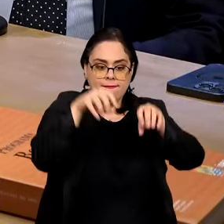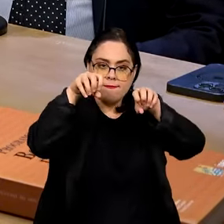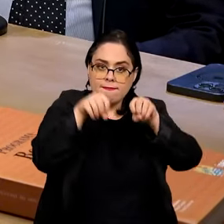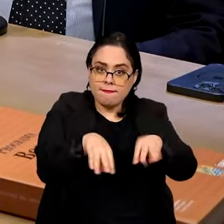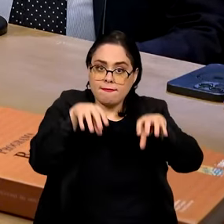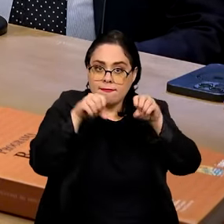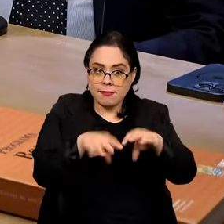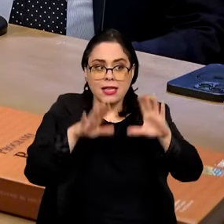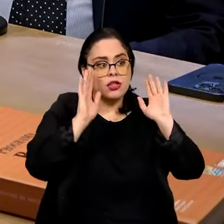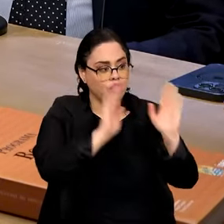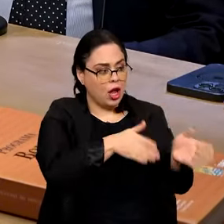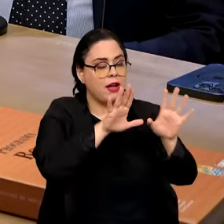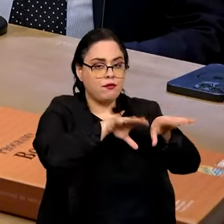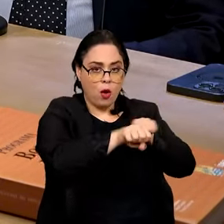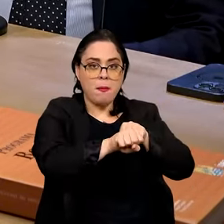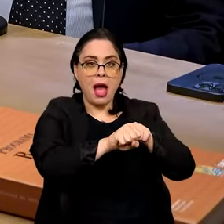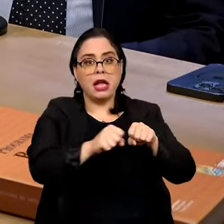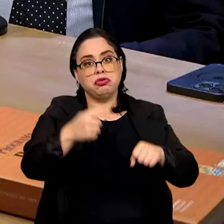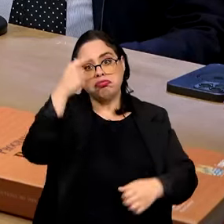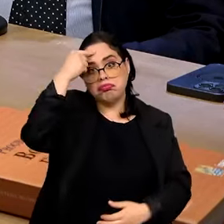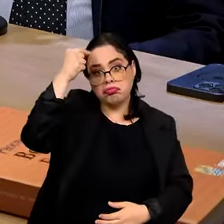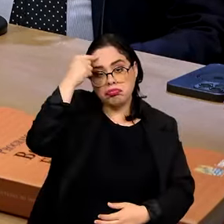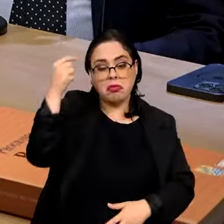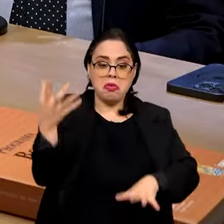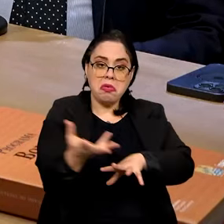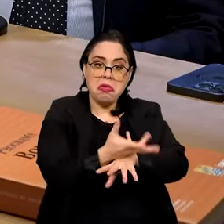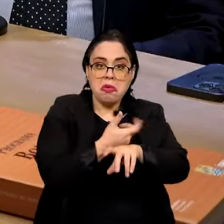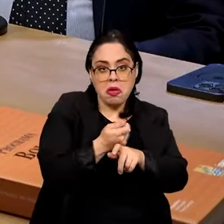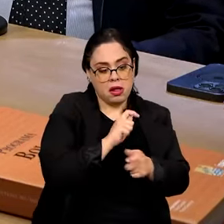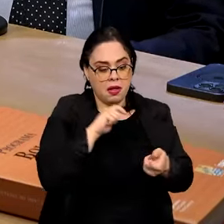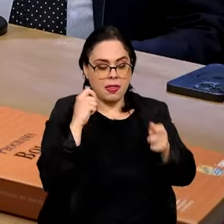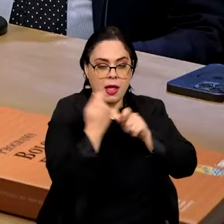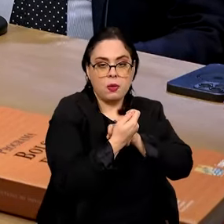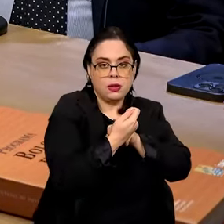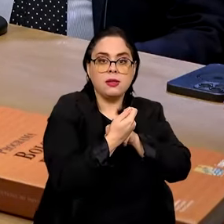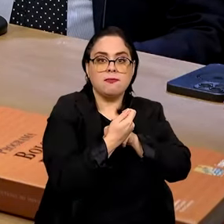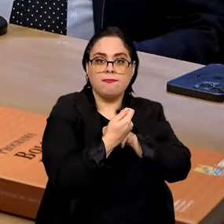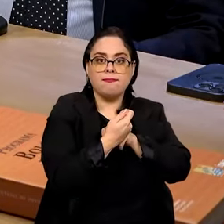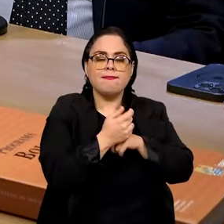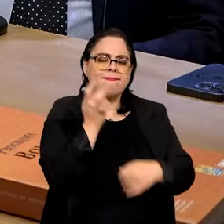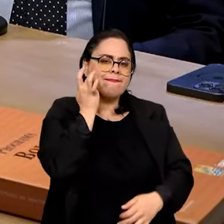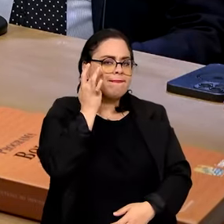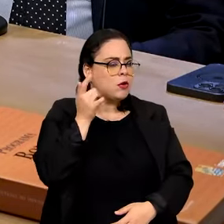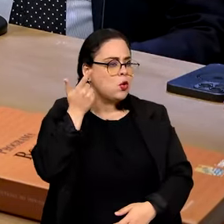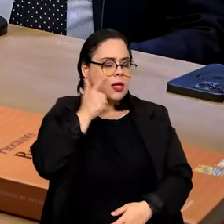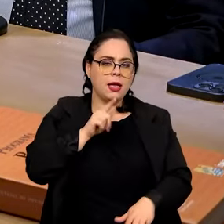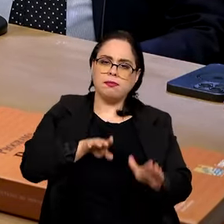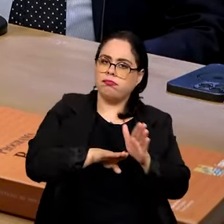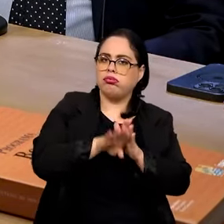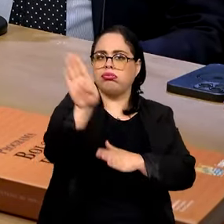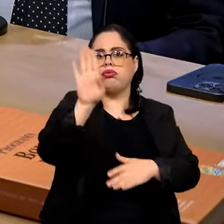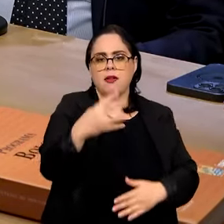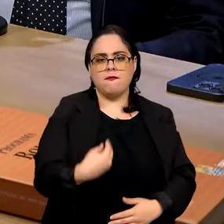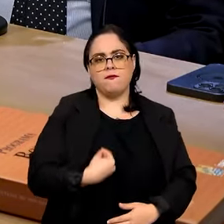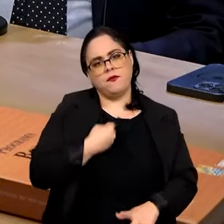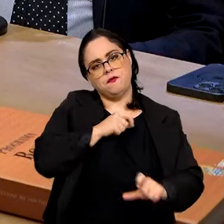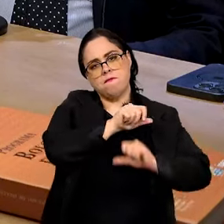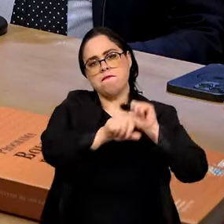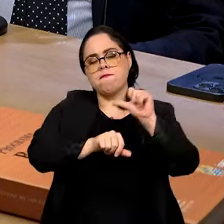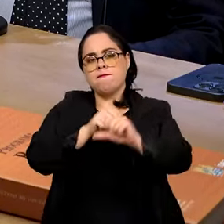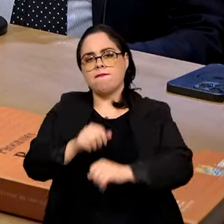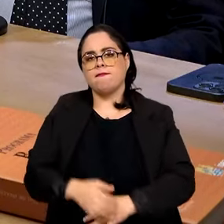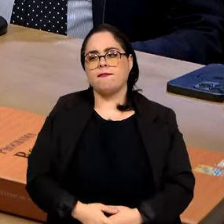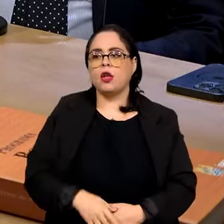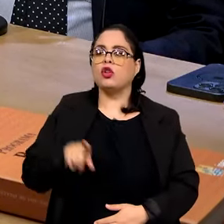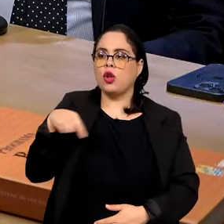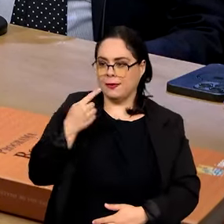o nível de educação já tem basta uma qualificação uma adequação e facilmente elas